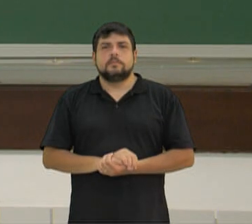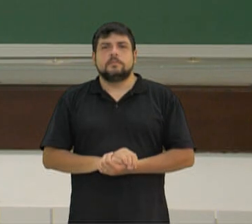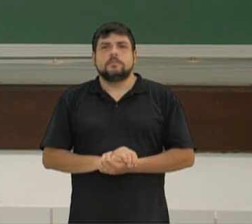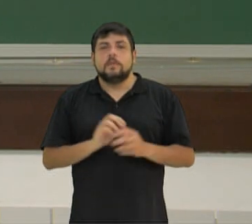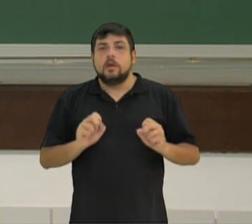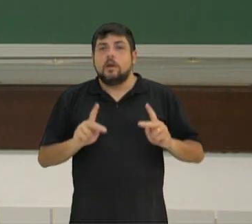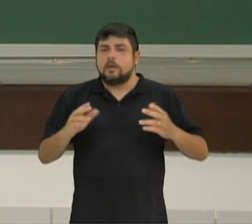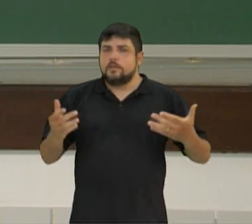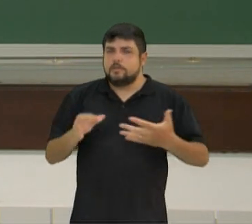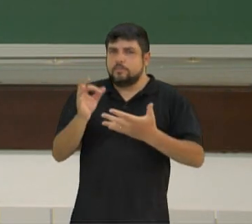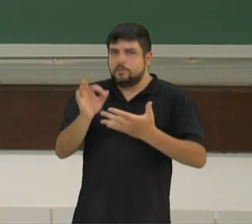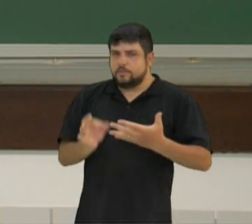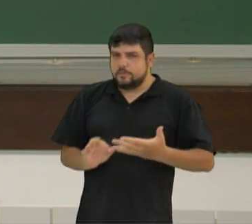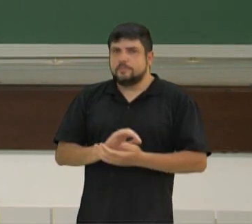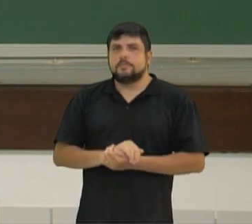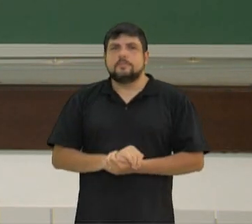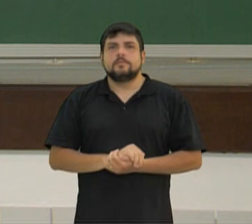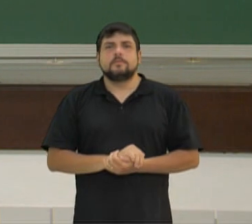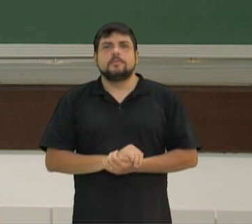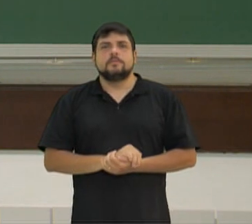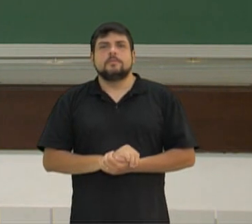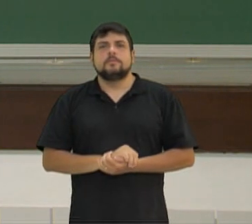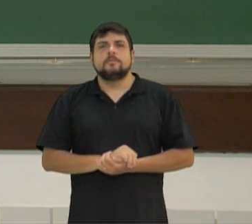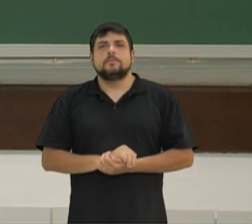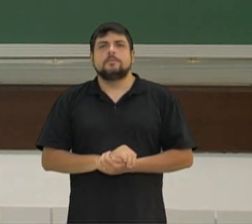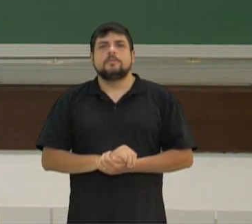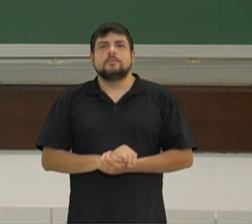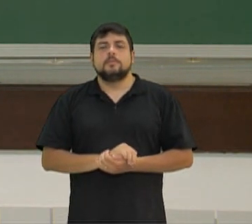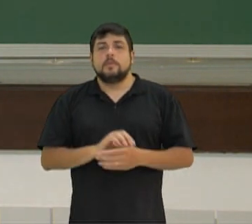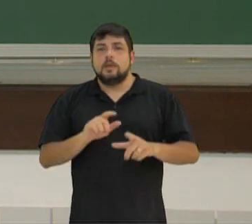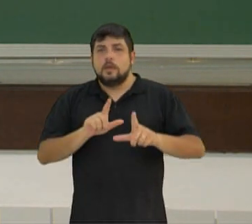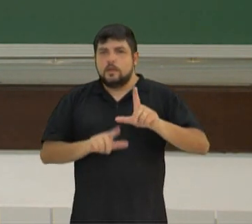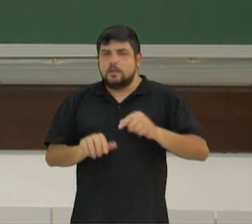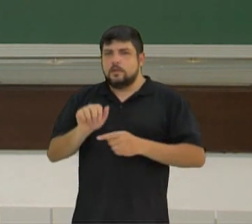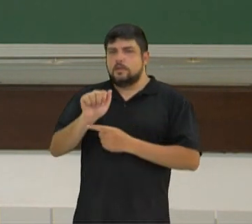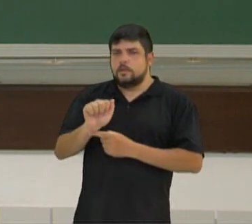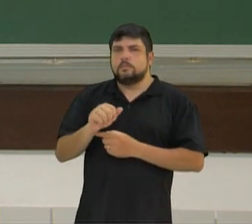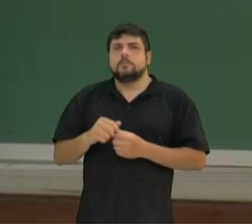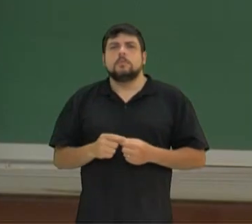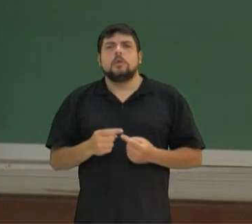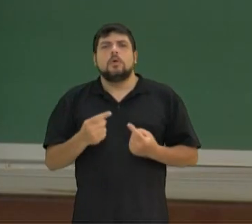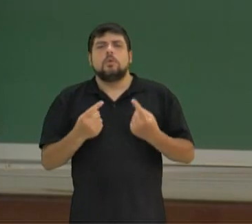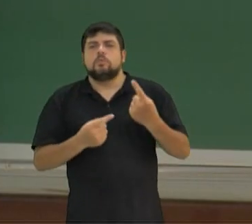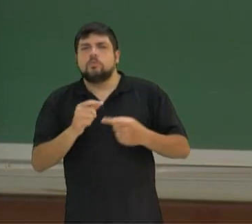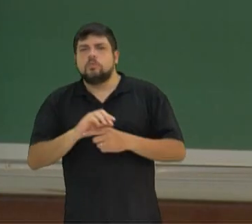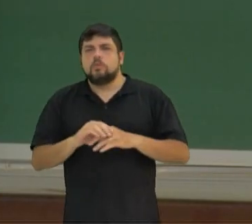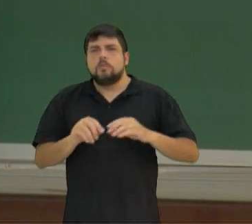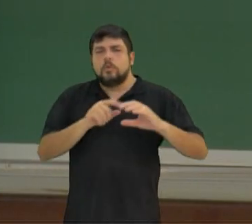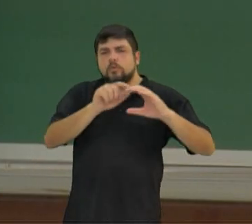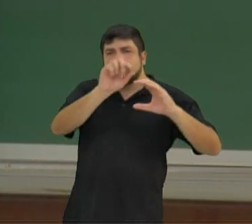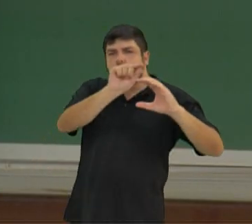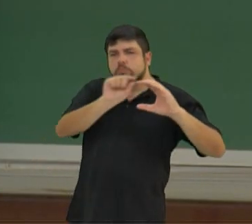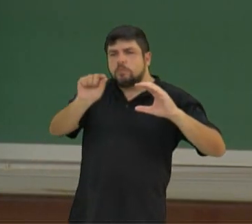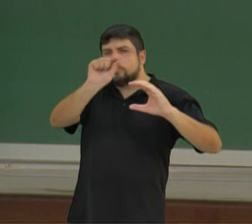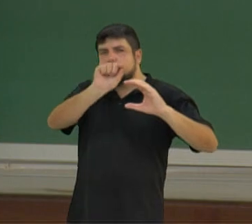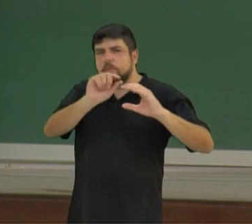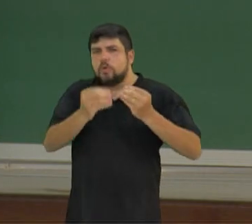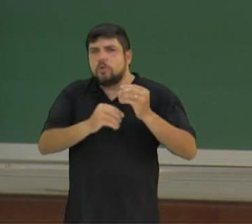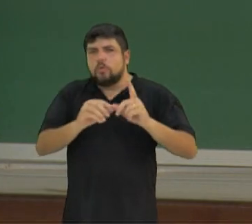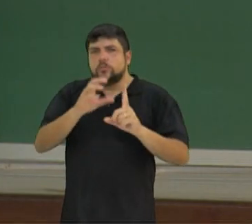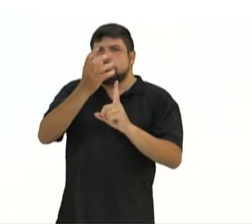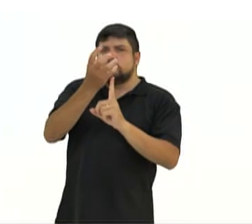Vamos para a correção da atividade? Olha só. Então, na letra A, acerte os coeficientes estequiométricos pelo método da